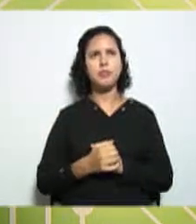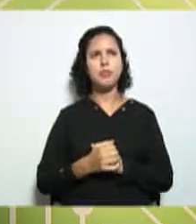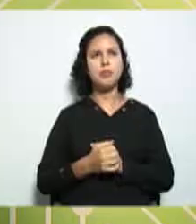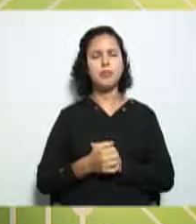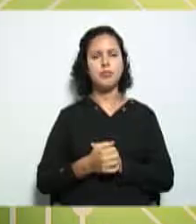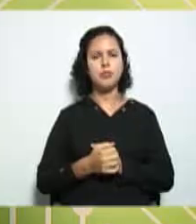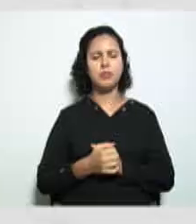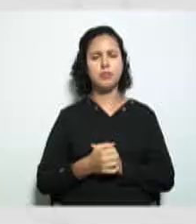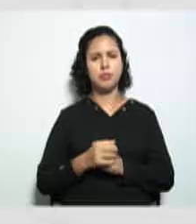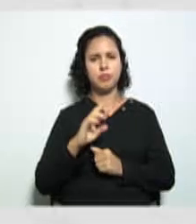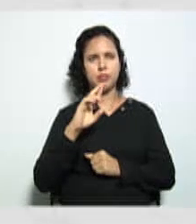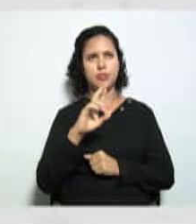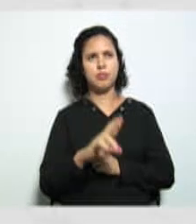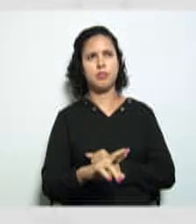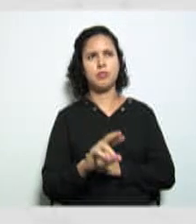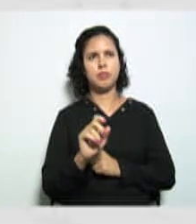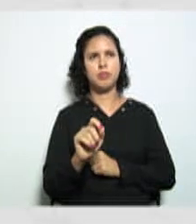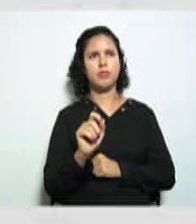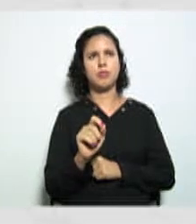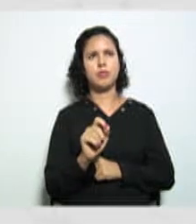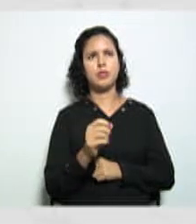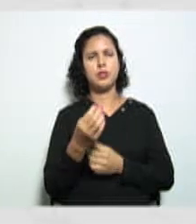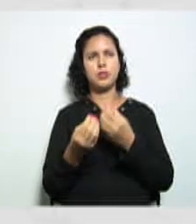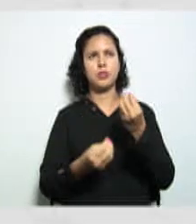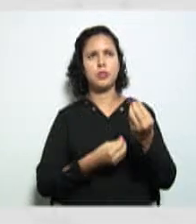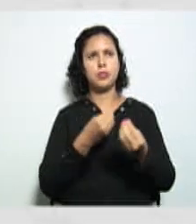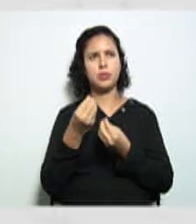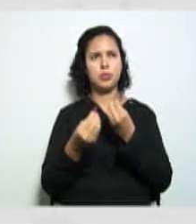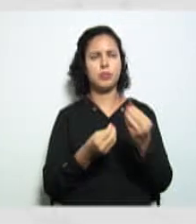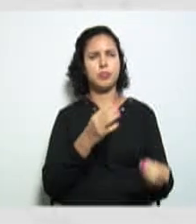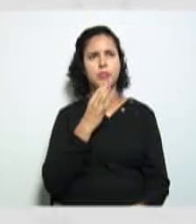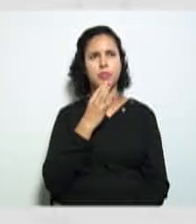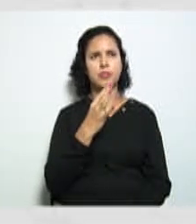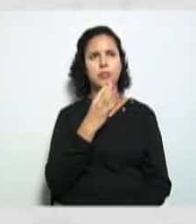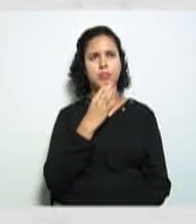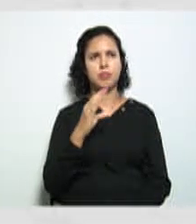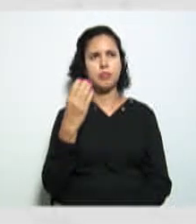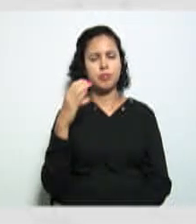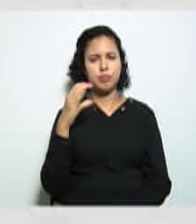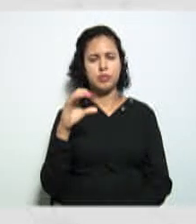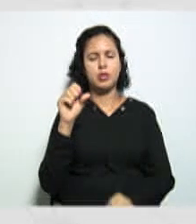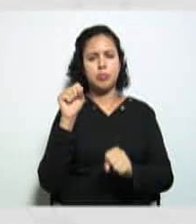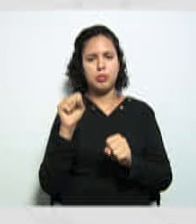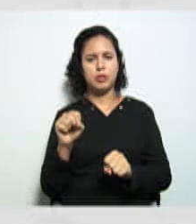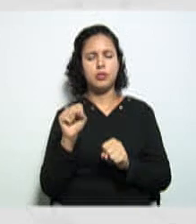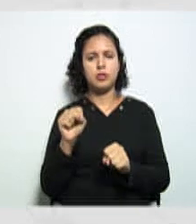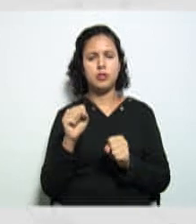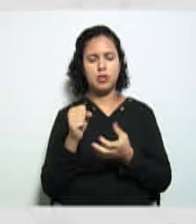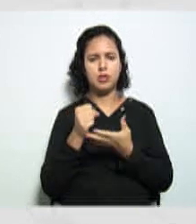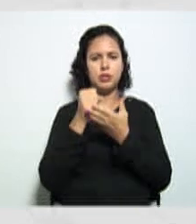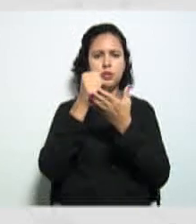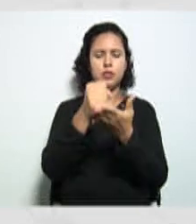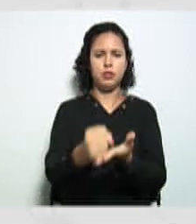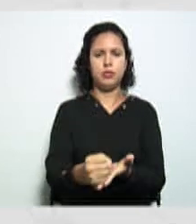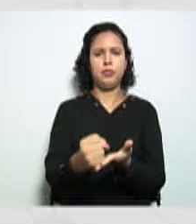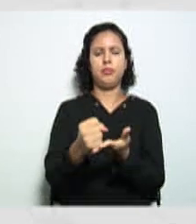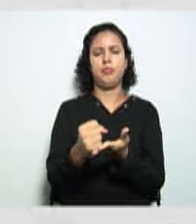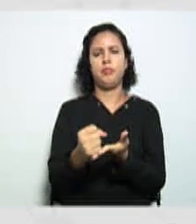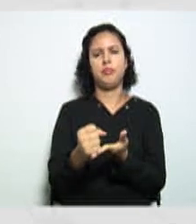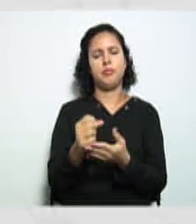3, que é como o conhecimento científico pode auxiliar